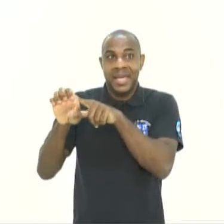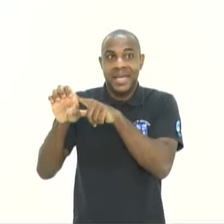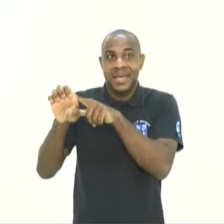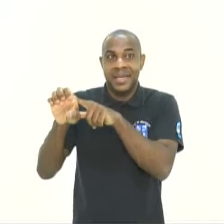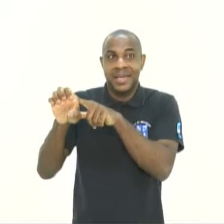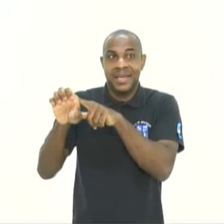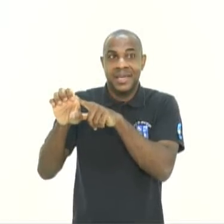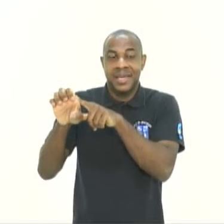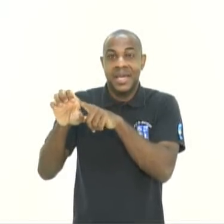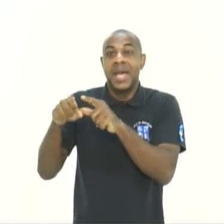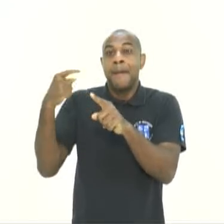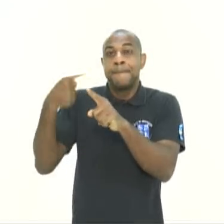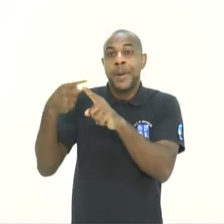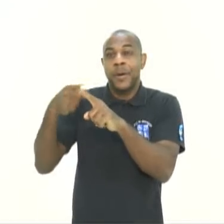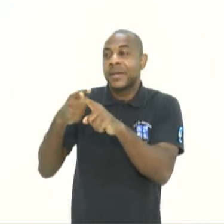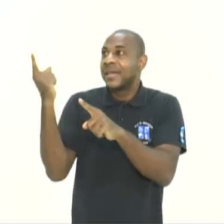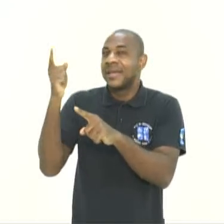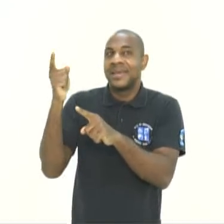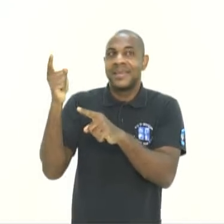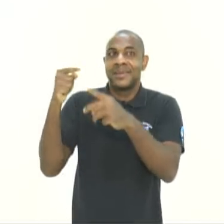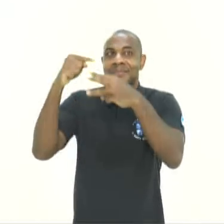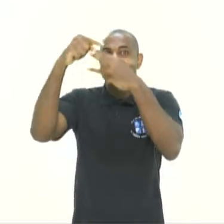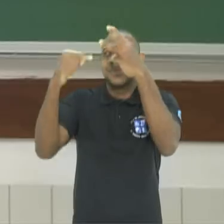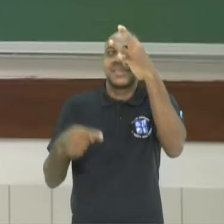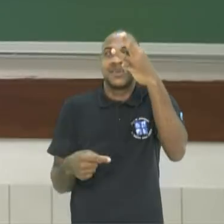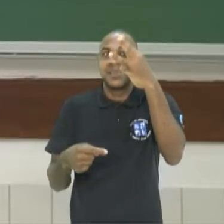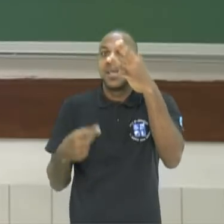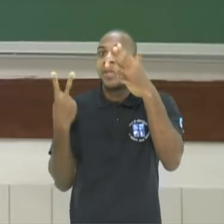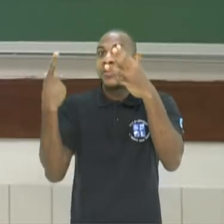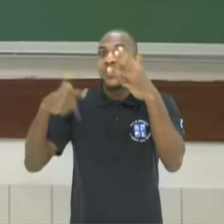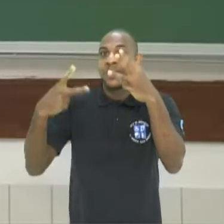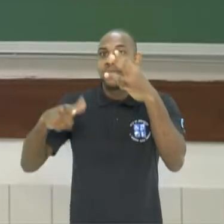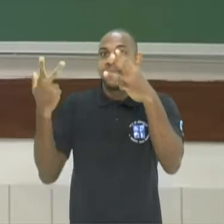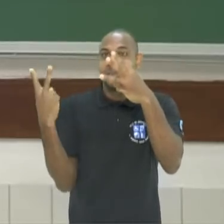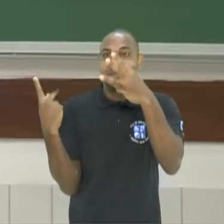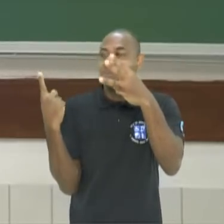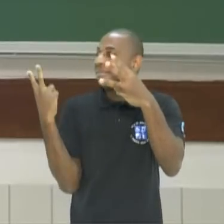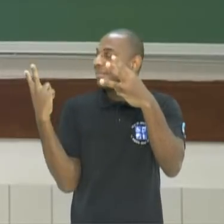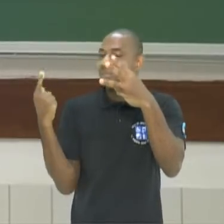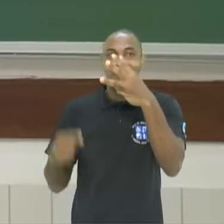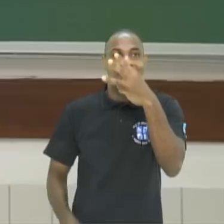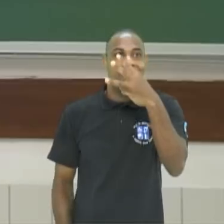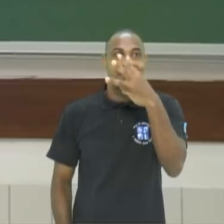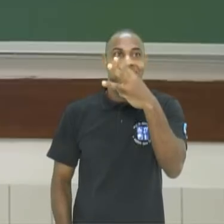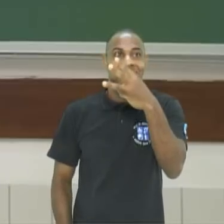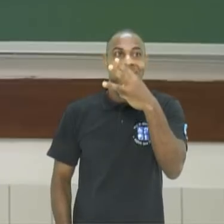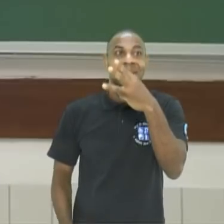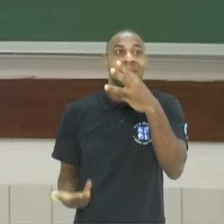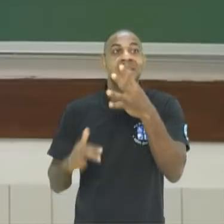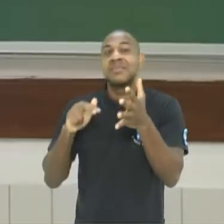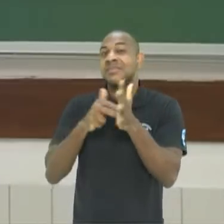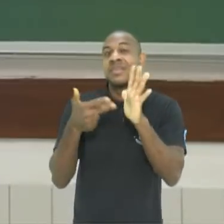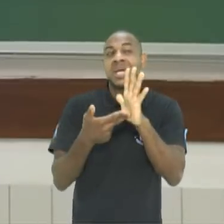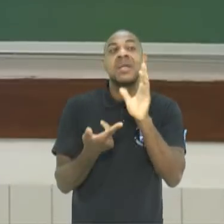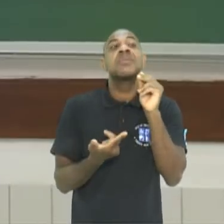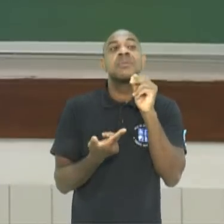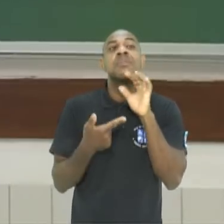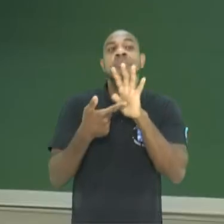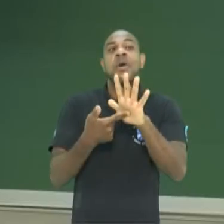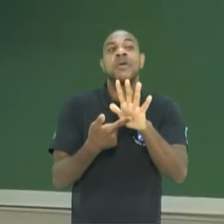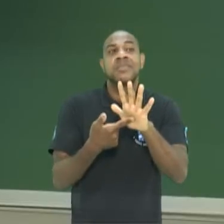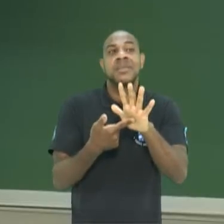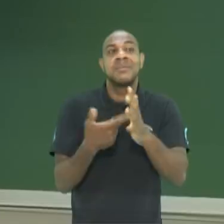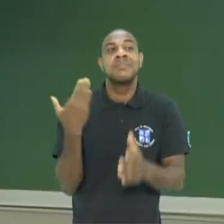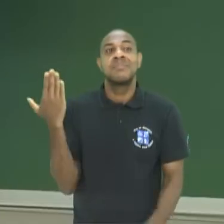tenho a conjunção porque. Aparece ali o porquê duas vezes, ok? Que sentido me dá o portanto? Dá